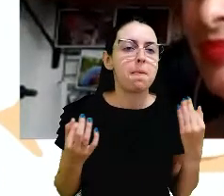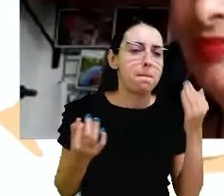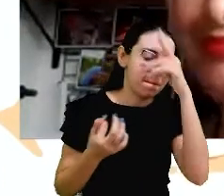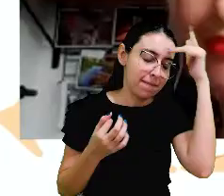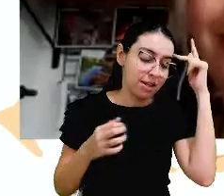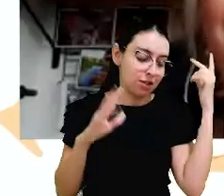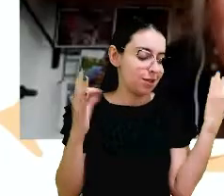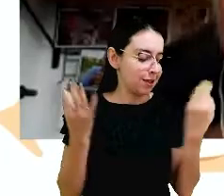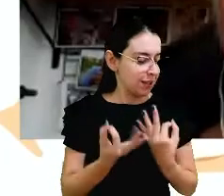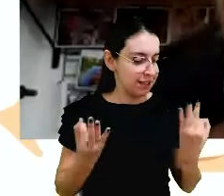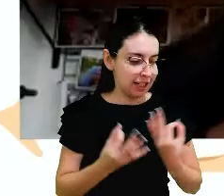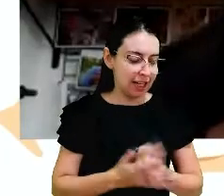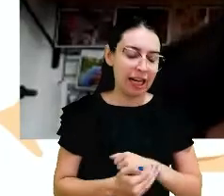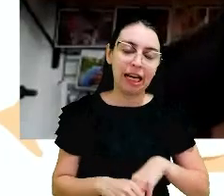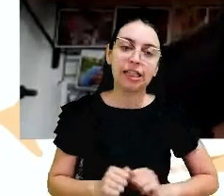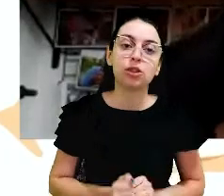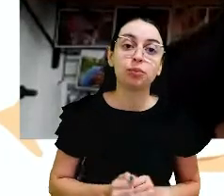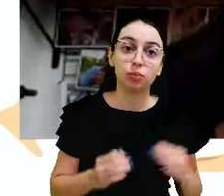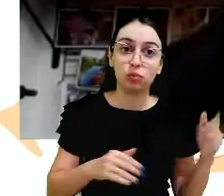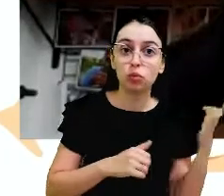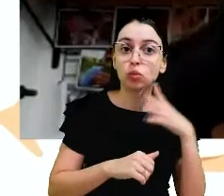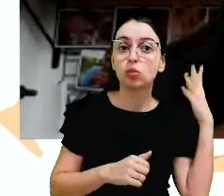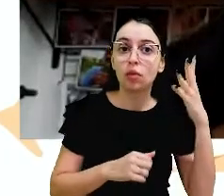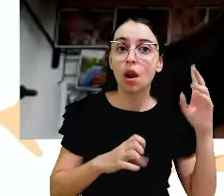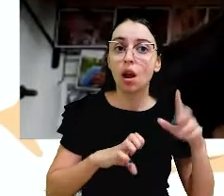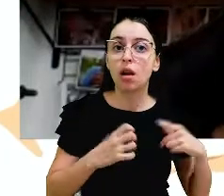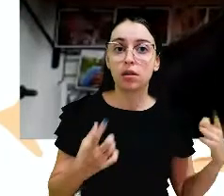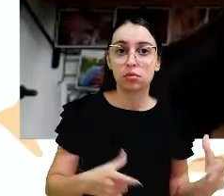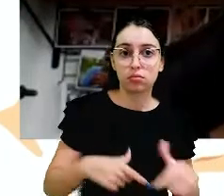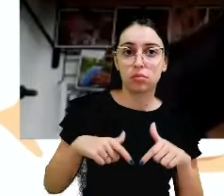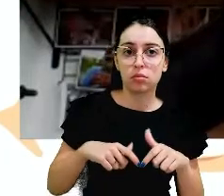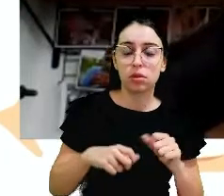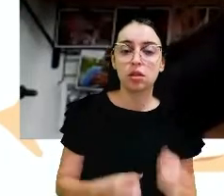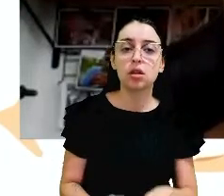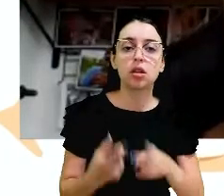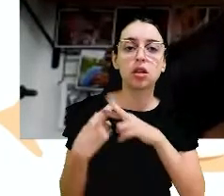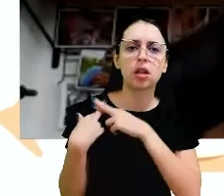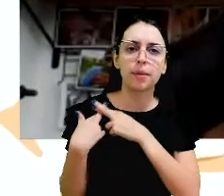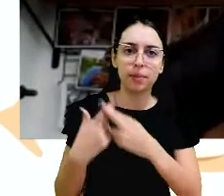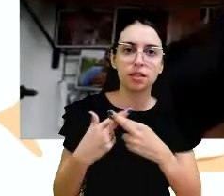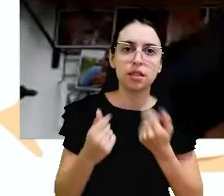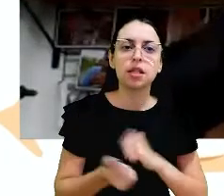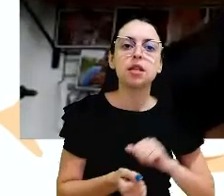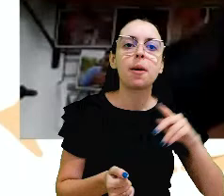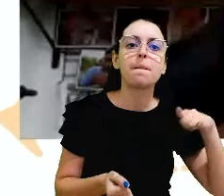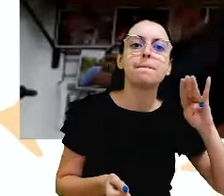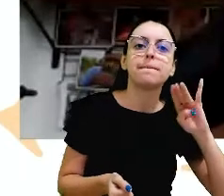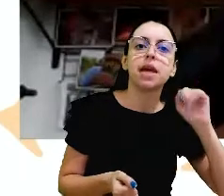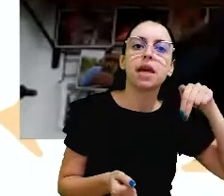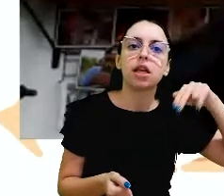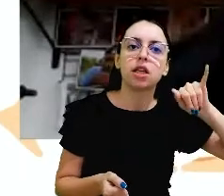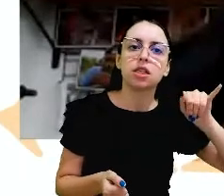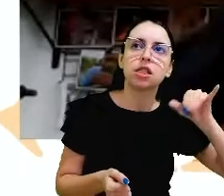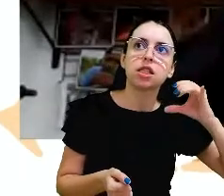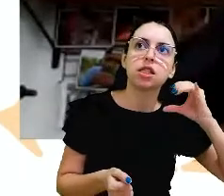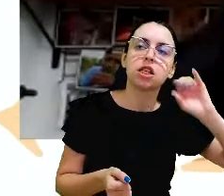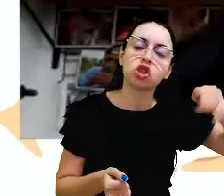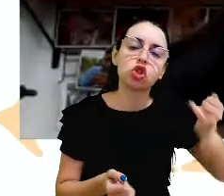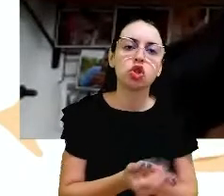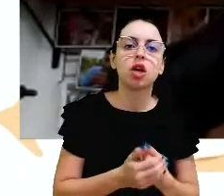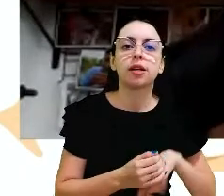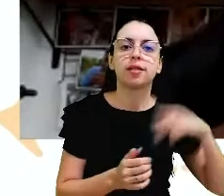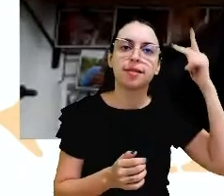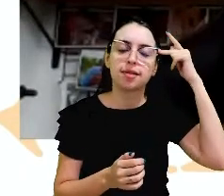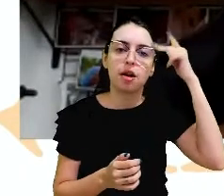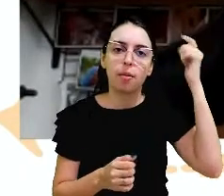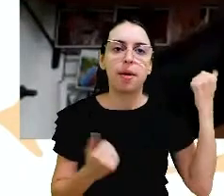né? Eu participo desse evento também na qualidade de presidente da BMCJ São Paulo, que